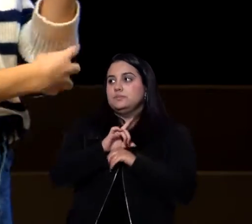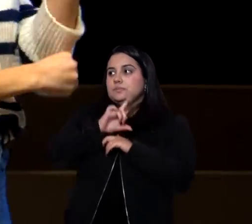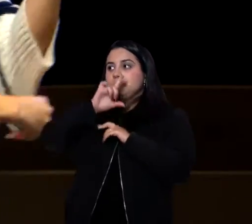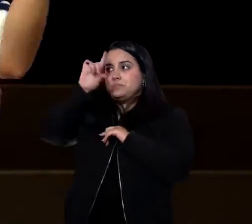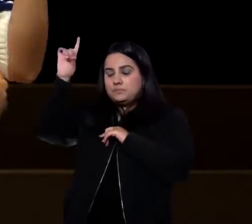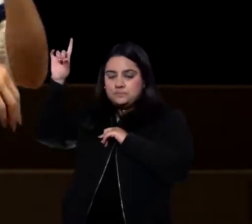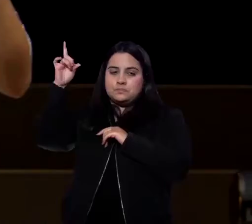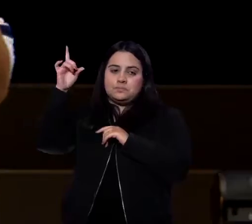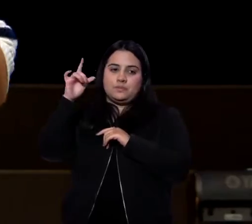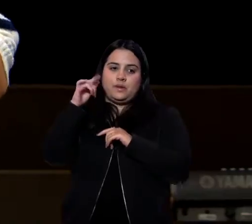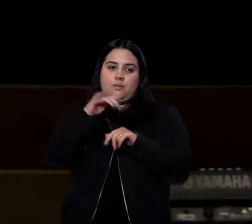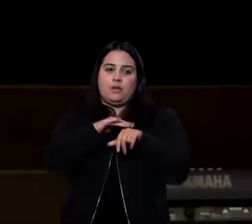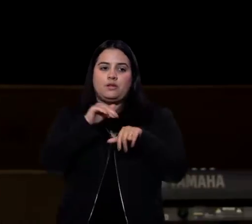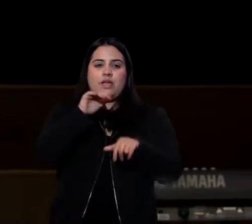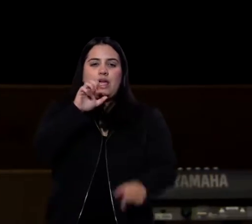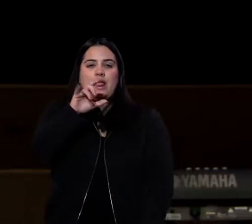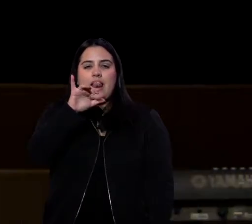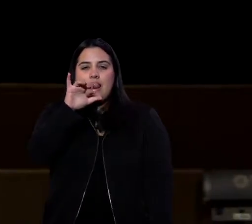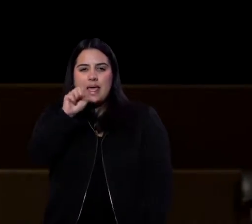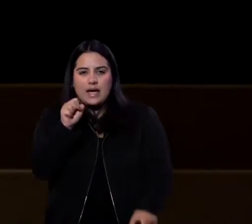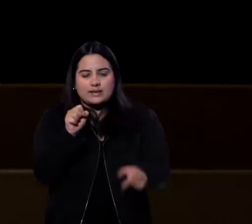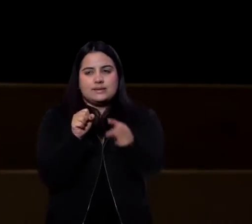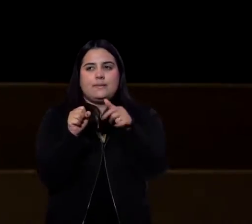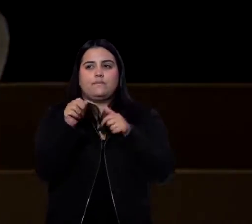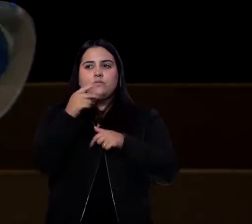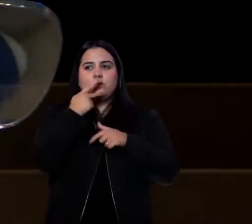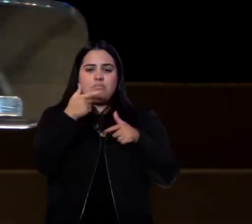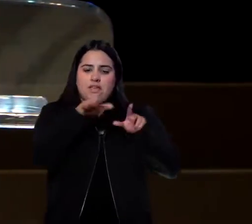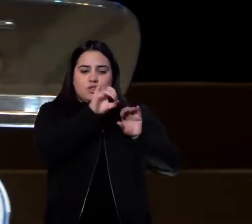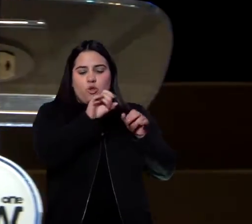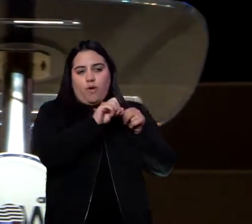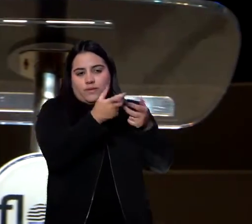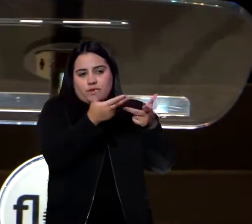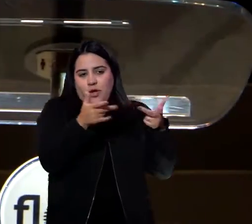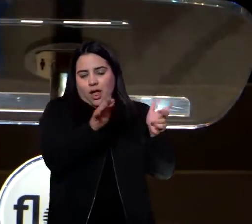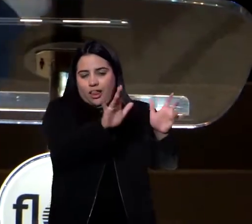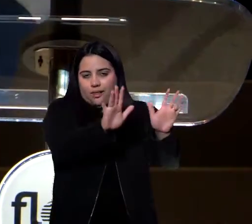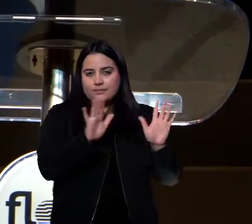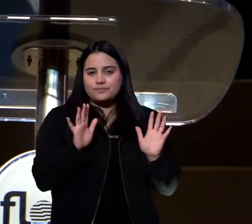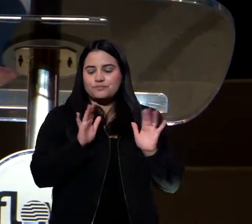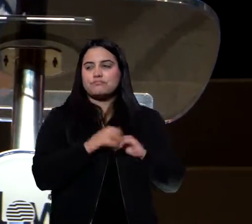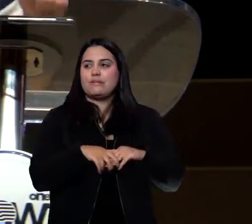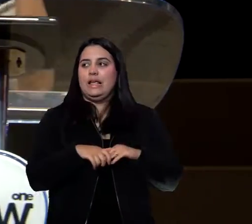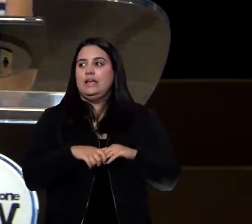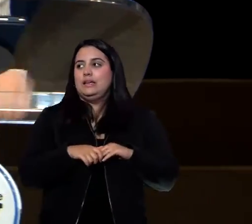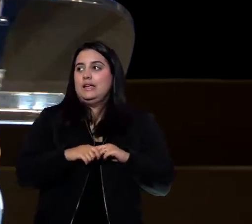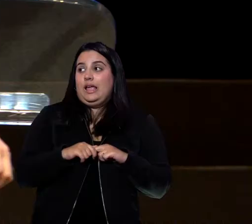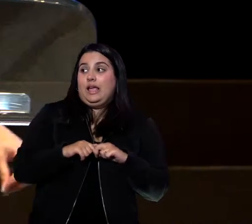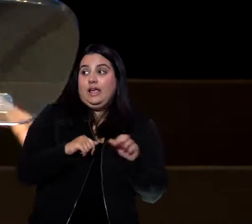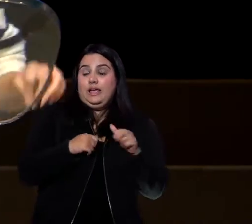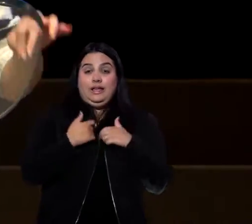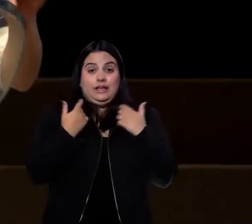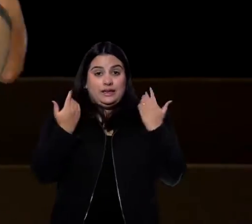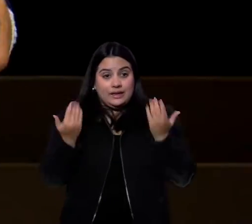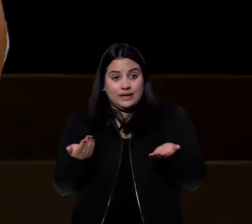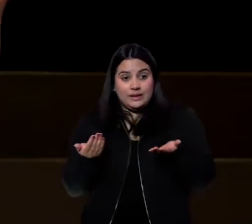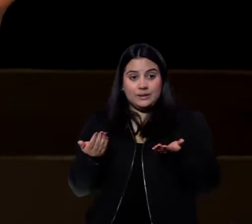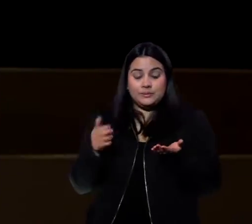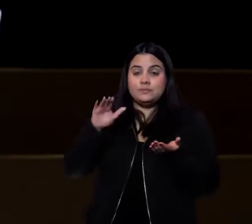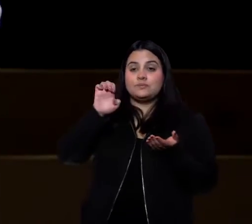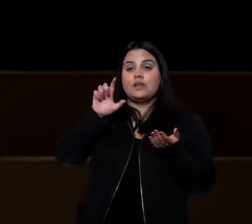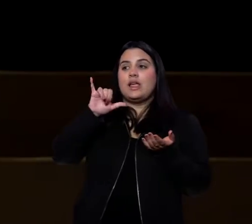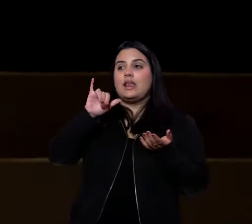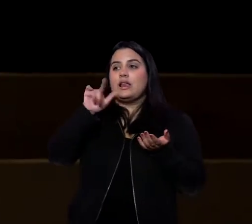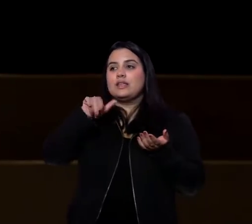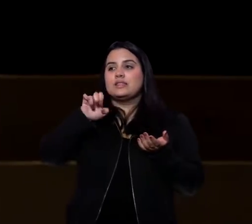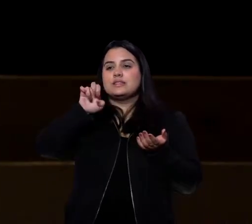profeta Elias, que era o cara que, tipo, ensinou ele a fazer as coisas, tudo mais. E quando Eliseu foi chamado,